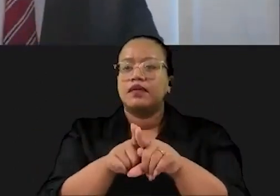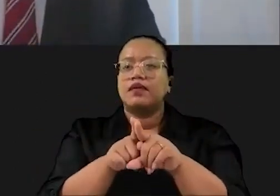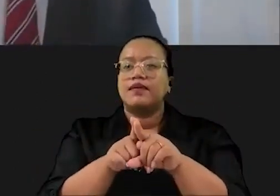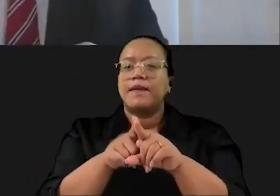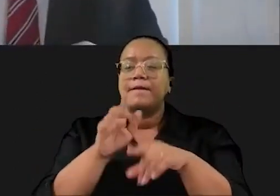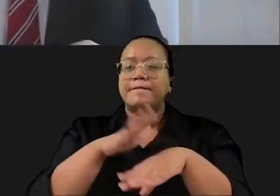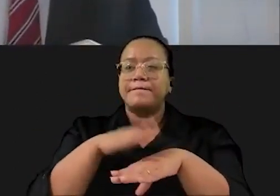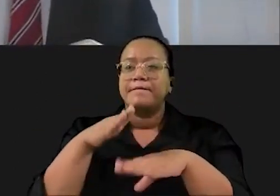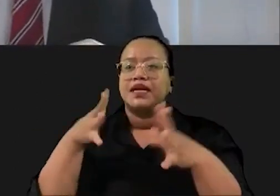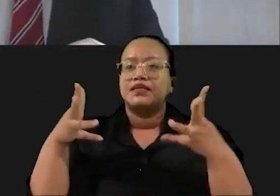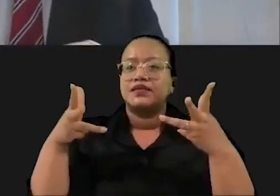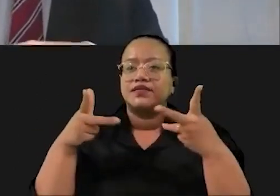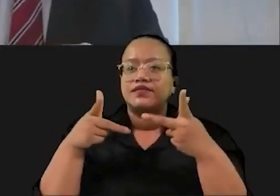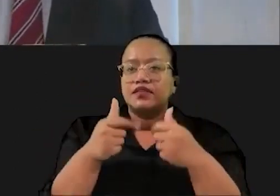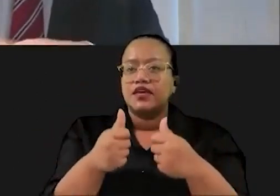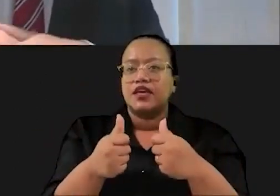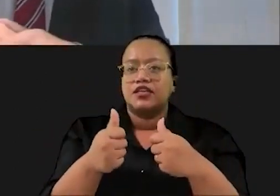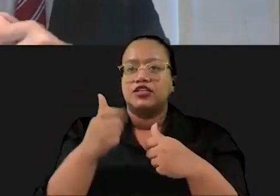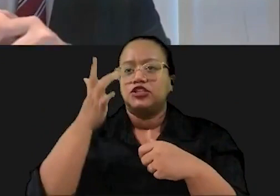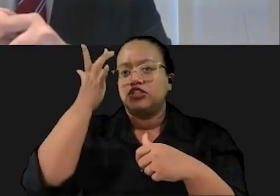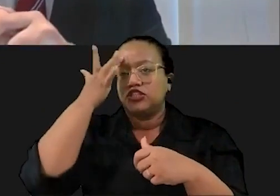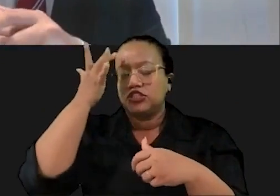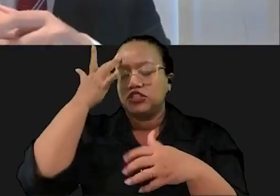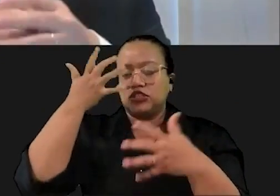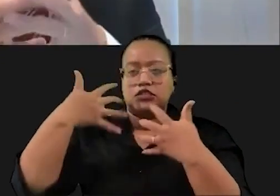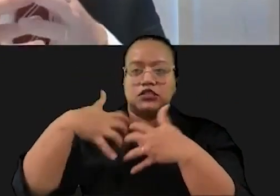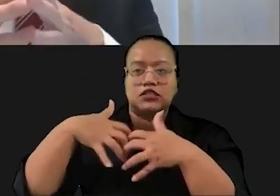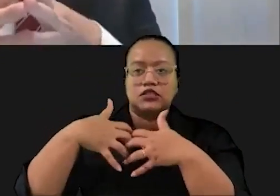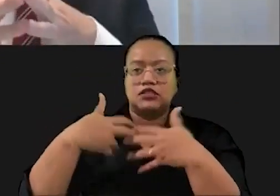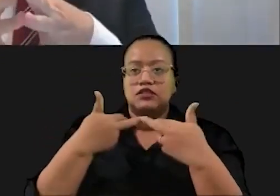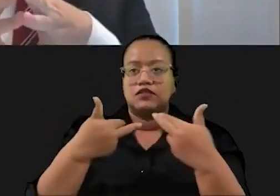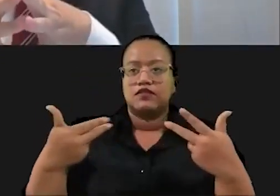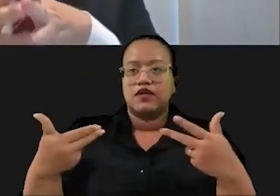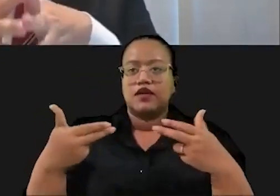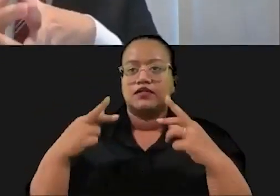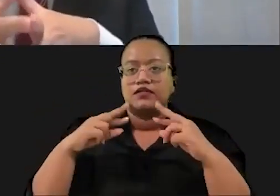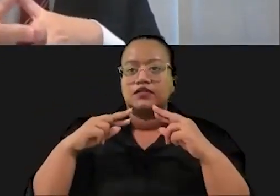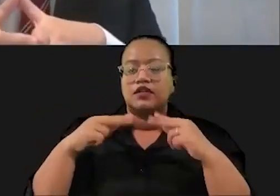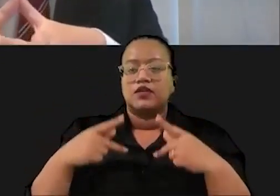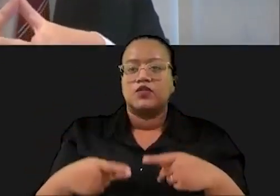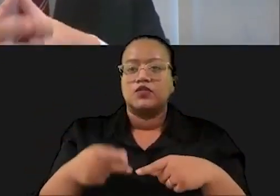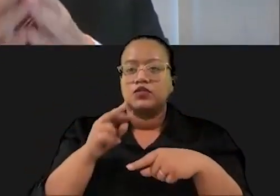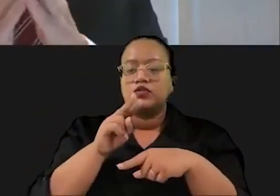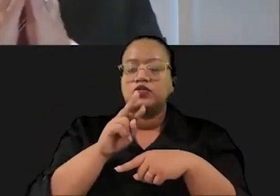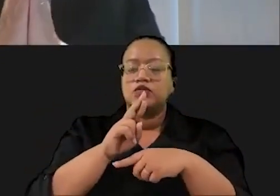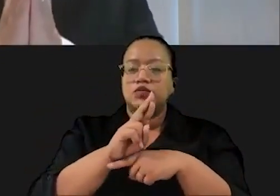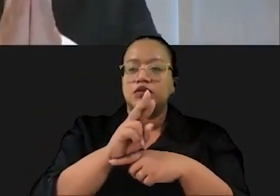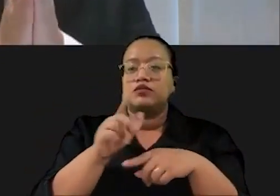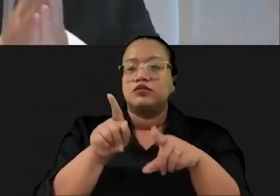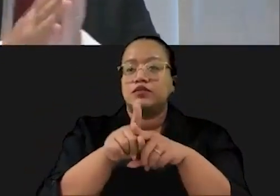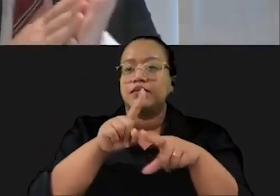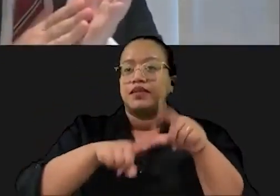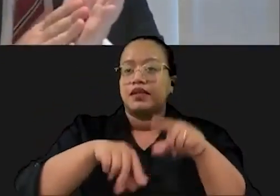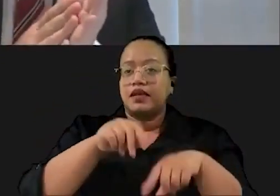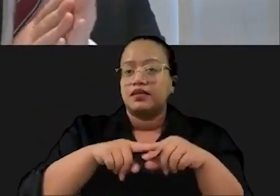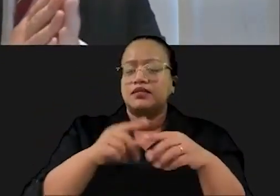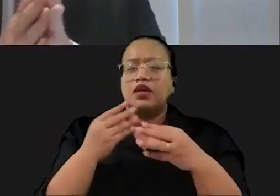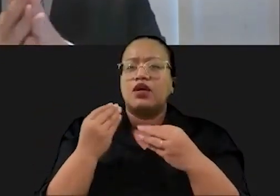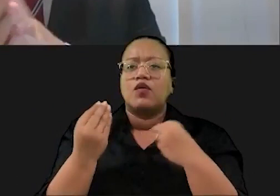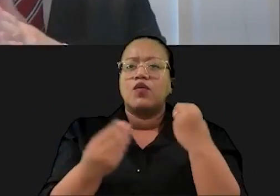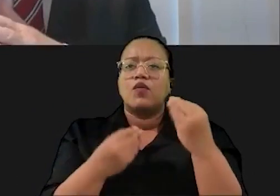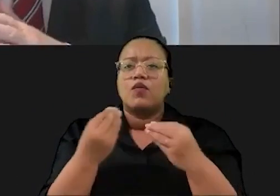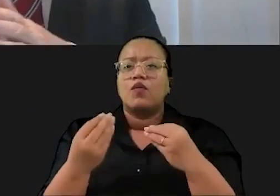recursos humanos e materiais. Quais são os desafios atuais desses fluxos, né? Primeiro